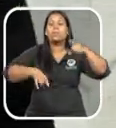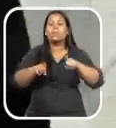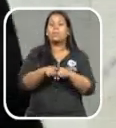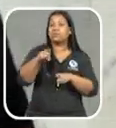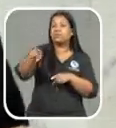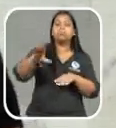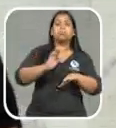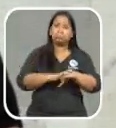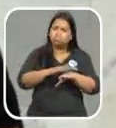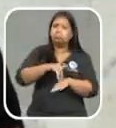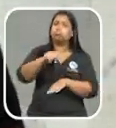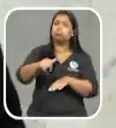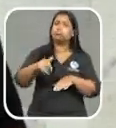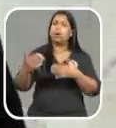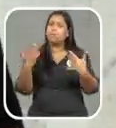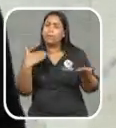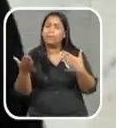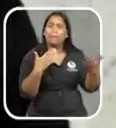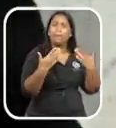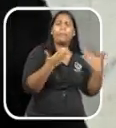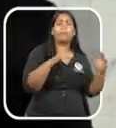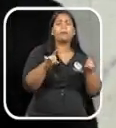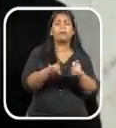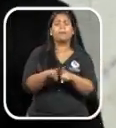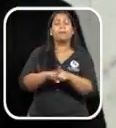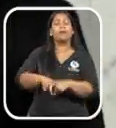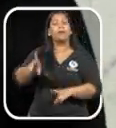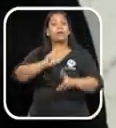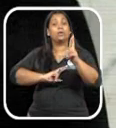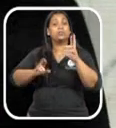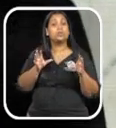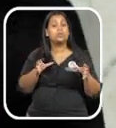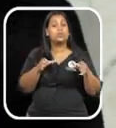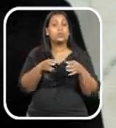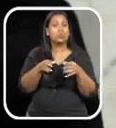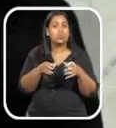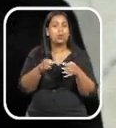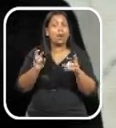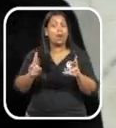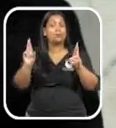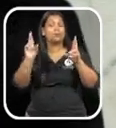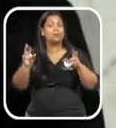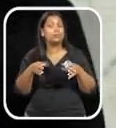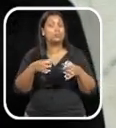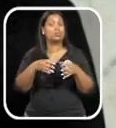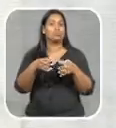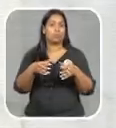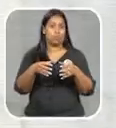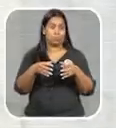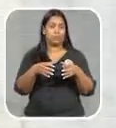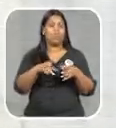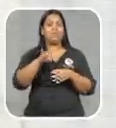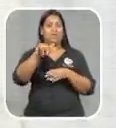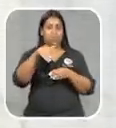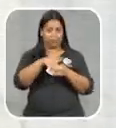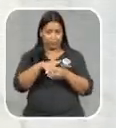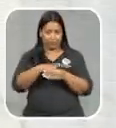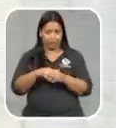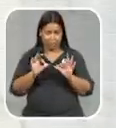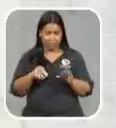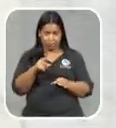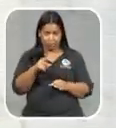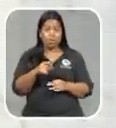comissão, vai ser votado ainda, vai, né? Vai ser votado. Comenta um pouco sobre esse trabalho específico. Matheus, esse trabalho junto